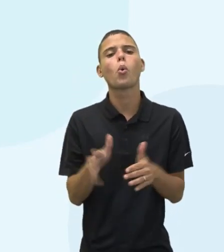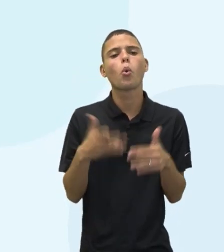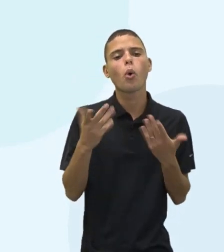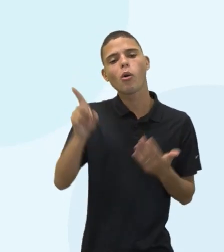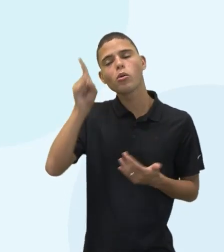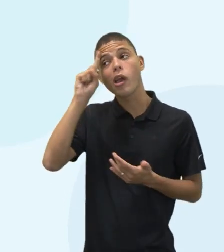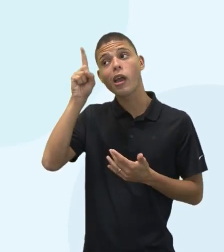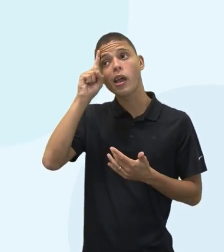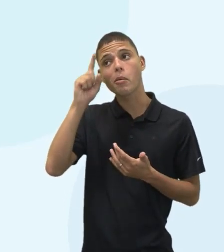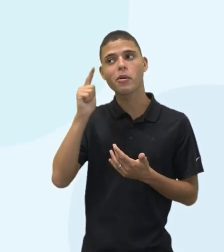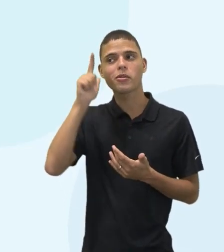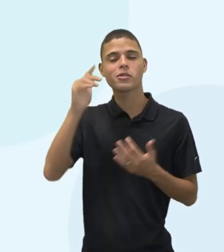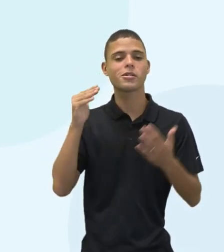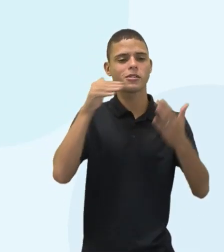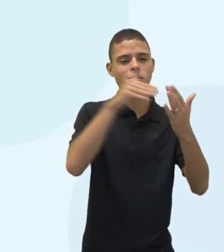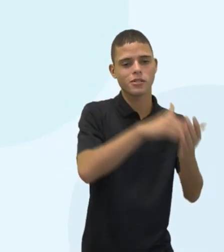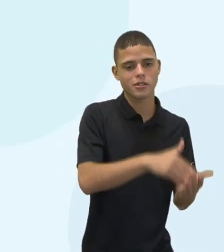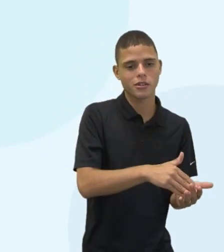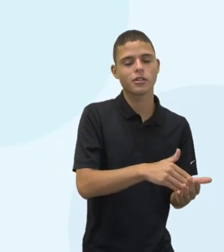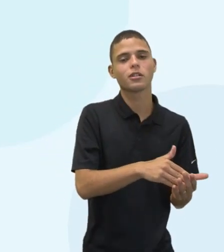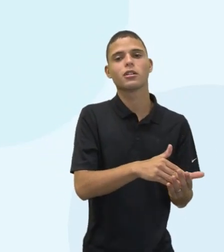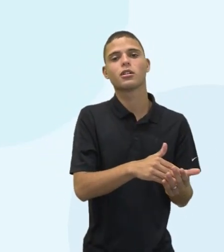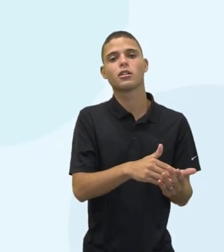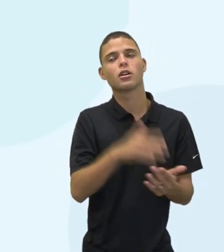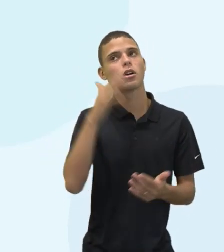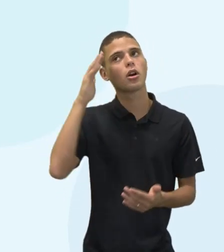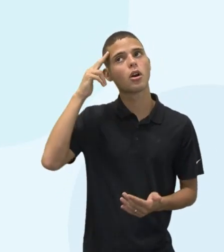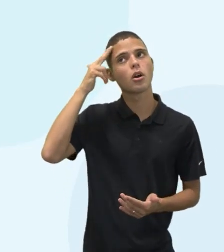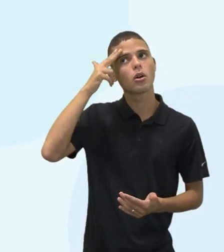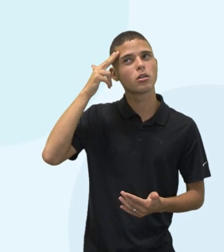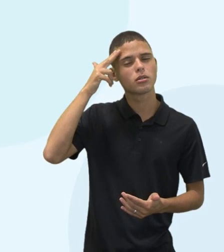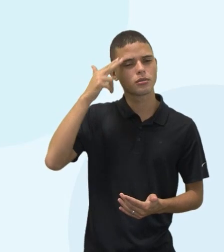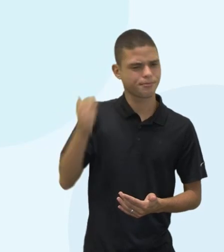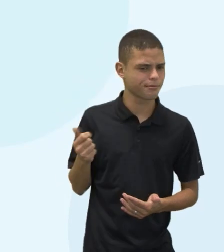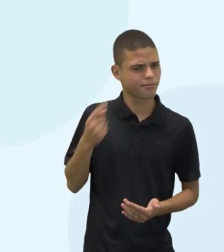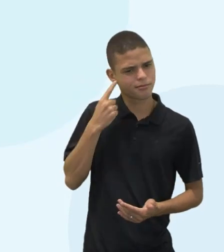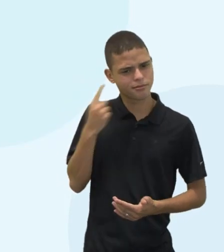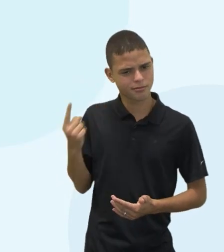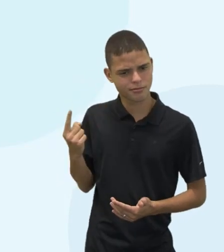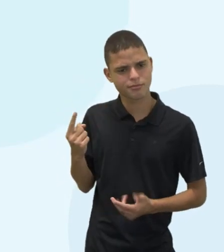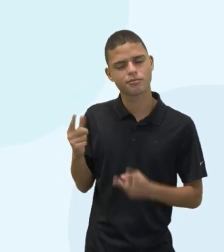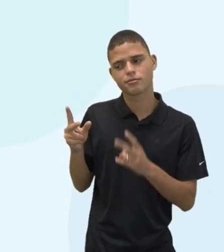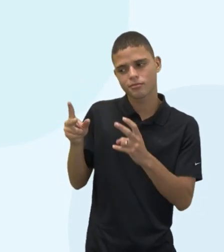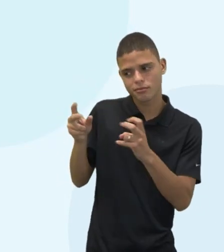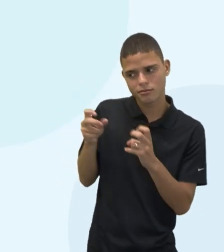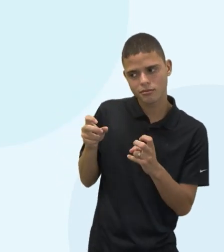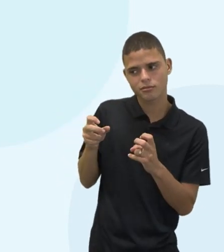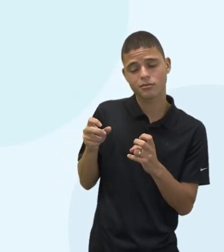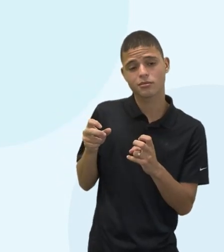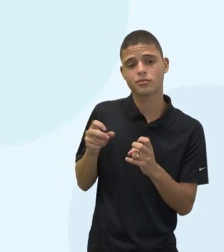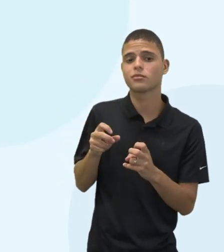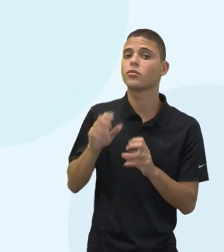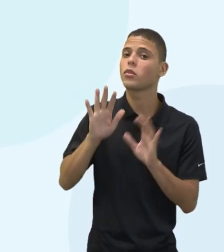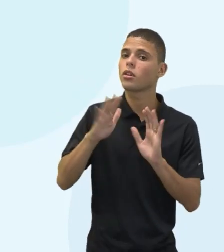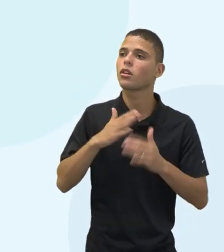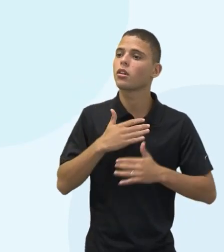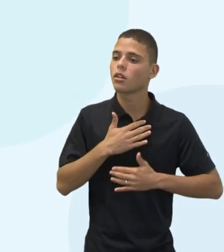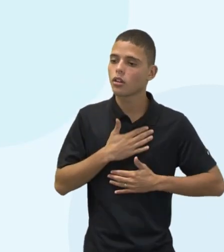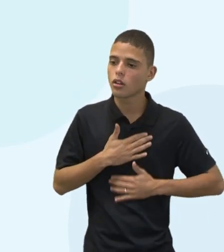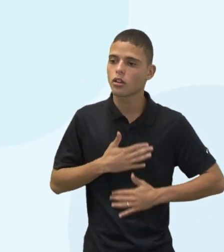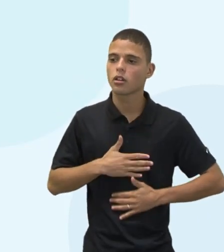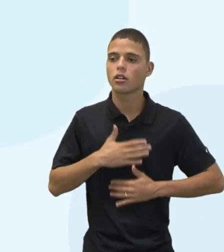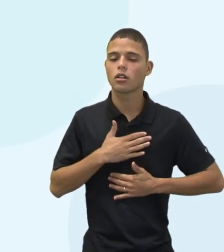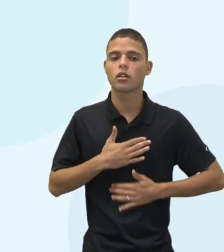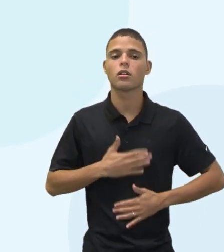para chegar a esses sonhos? Estão percebendo que as minhas respostas são bem rápidas? A gente tem que motivar o estudante a não fazer isso. Tem que ser histórias mais